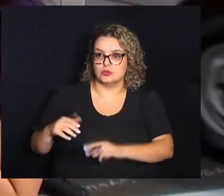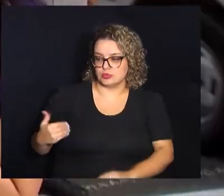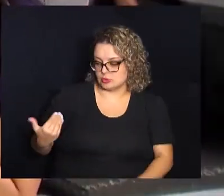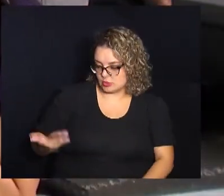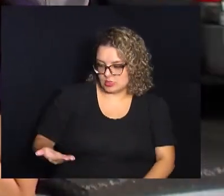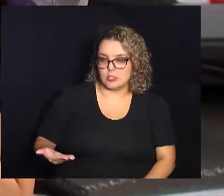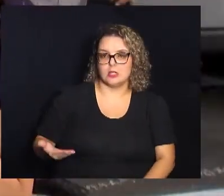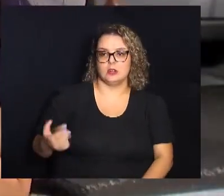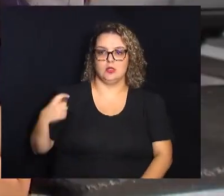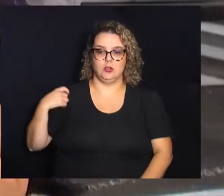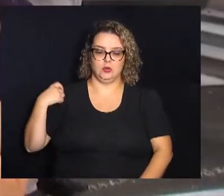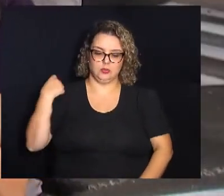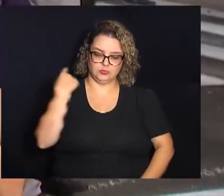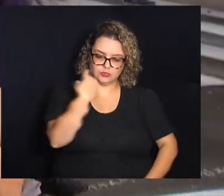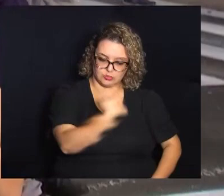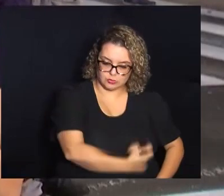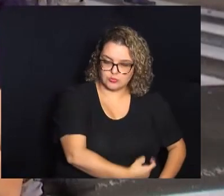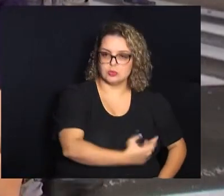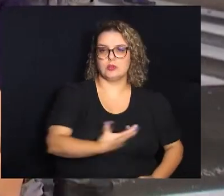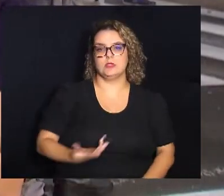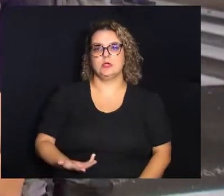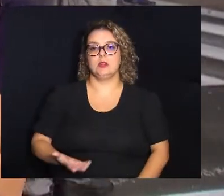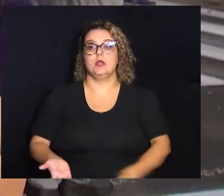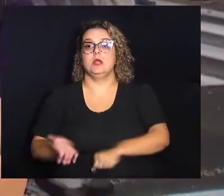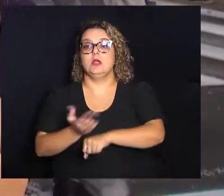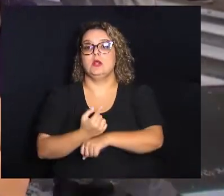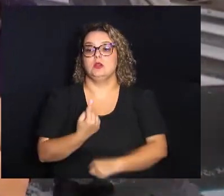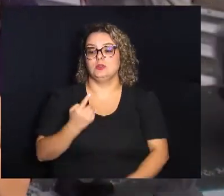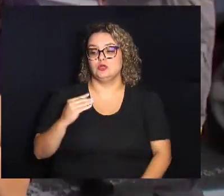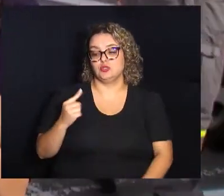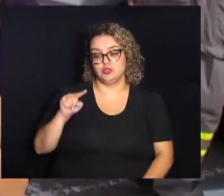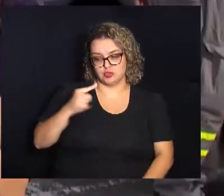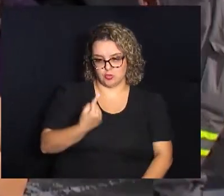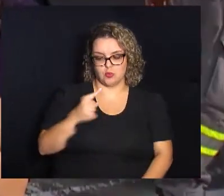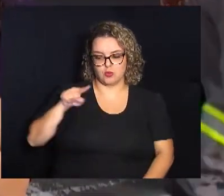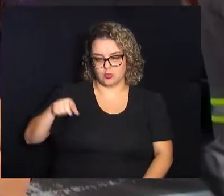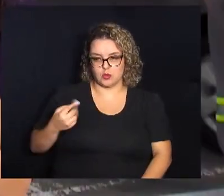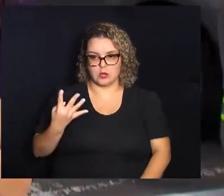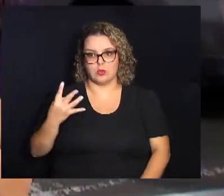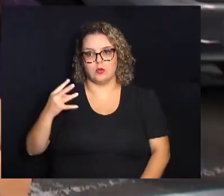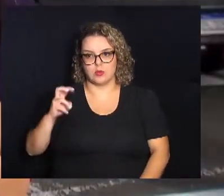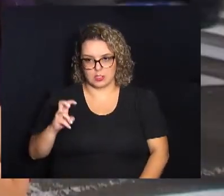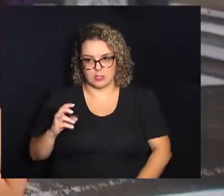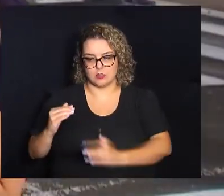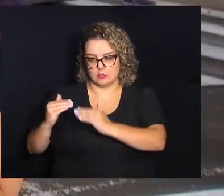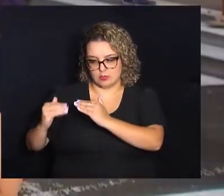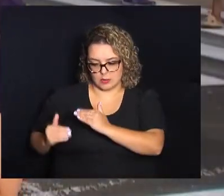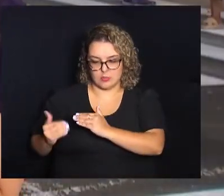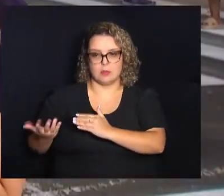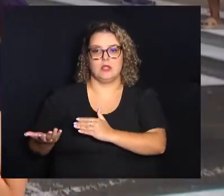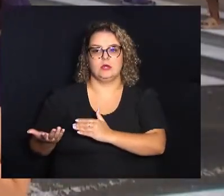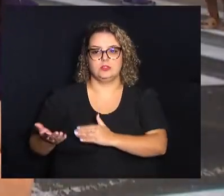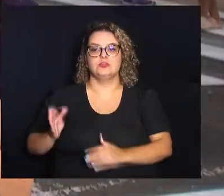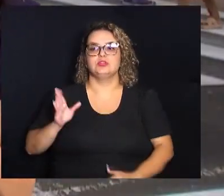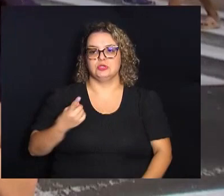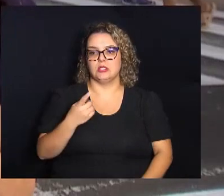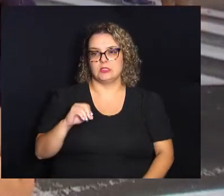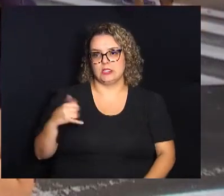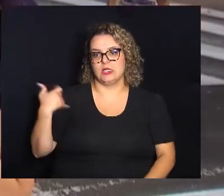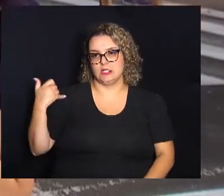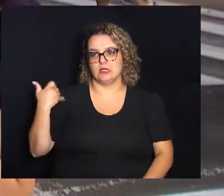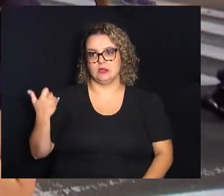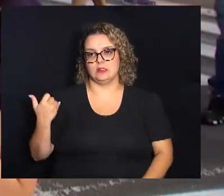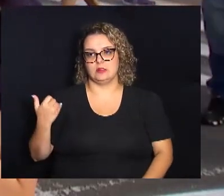sendo transportada com segurança. Antes de 1,45 m, preferivelmente, se ela já tiver 10 anos,